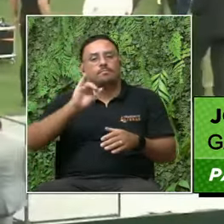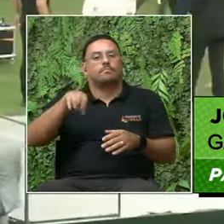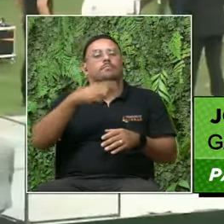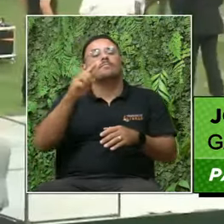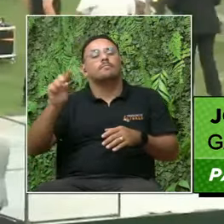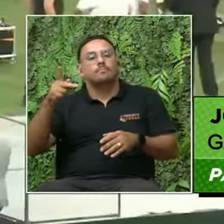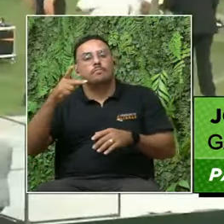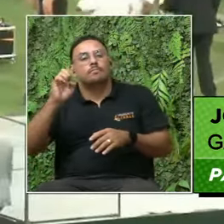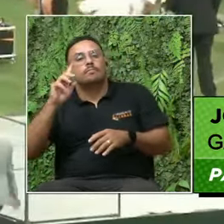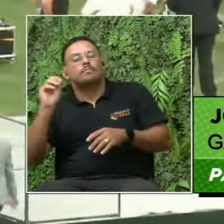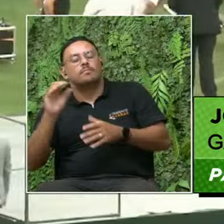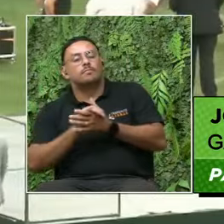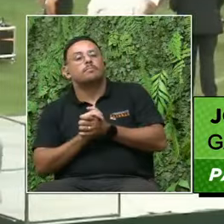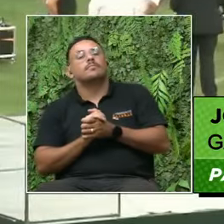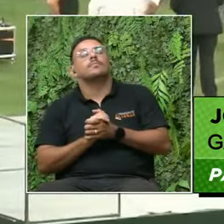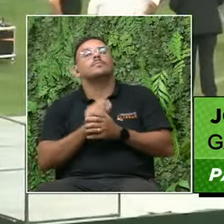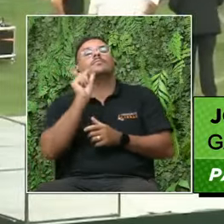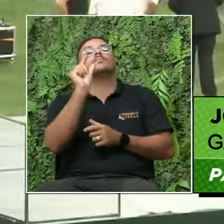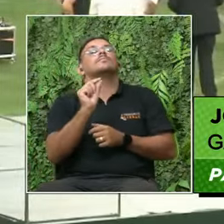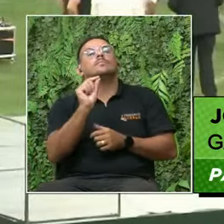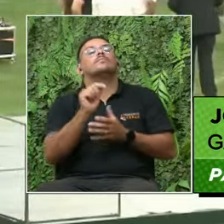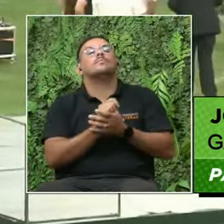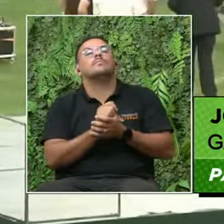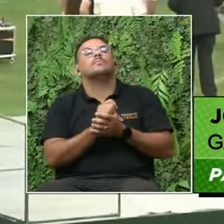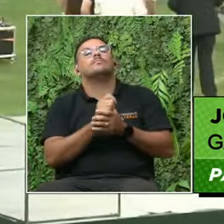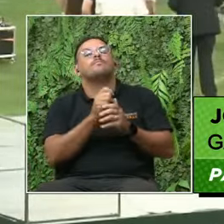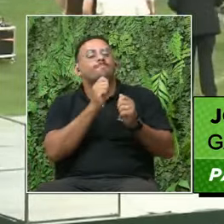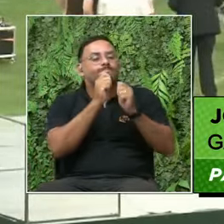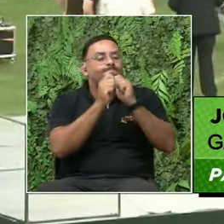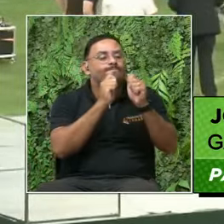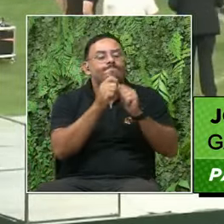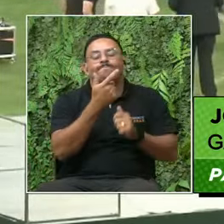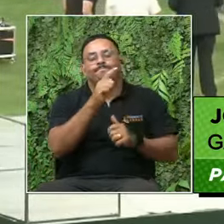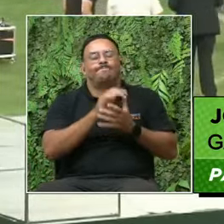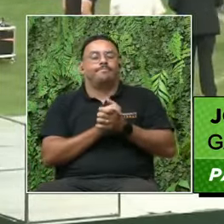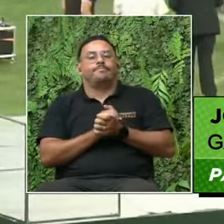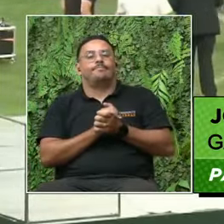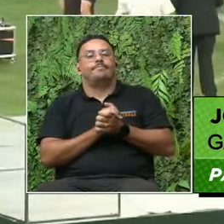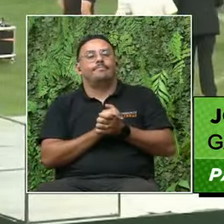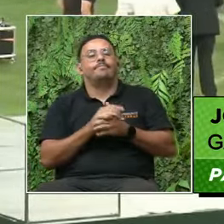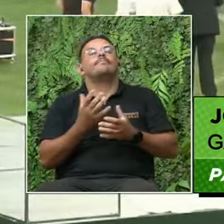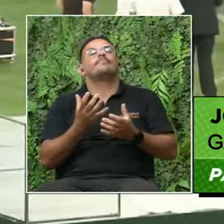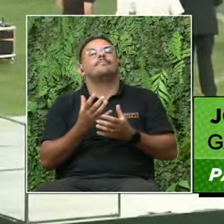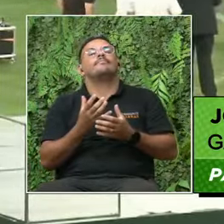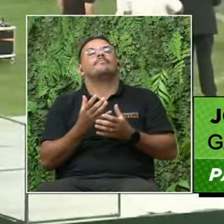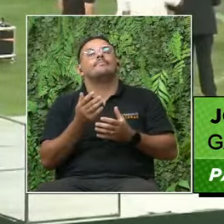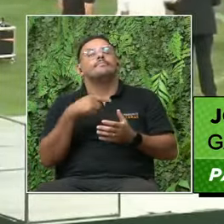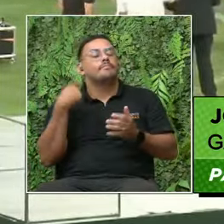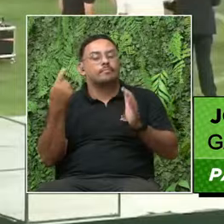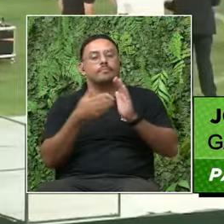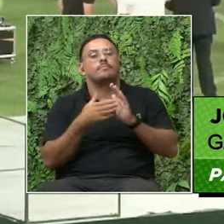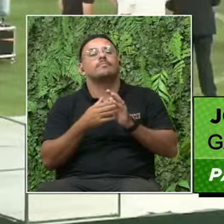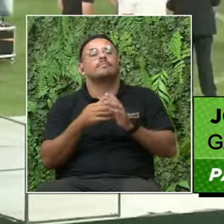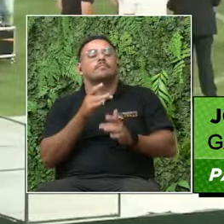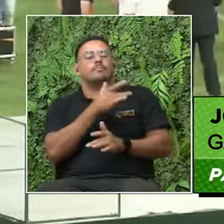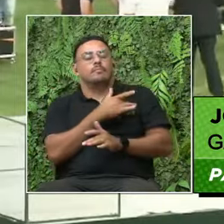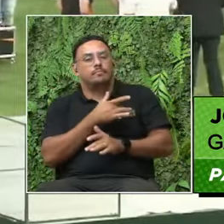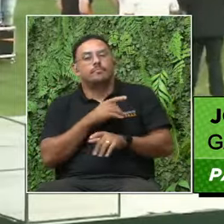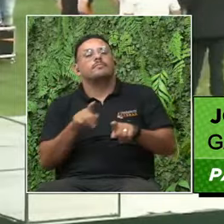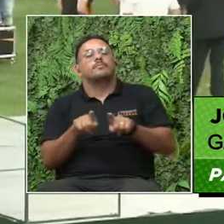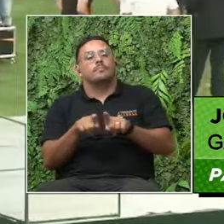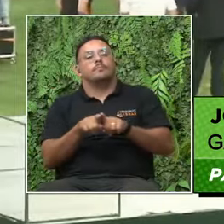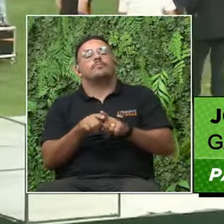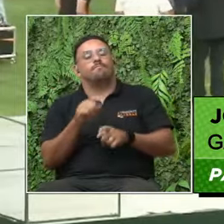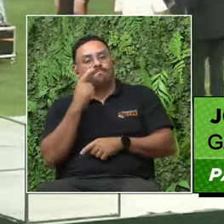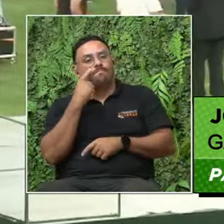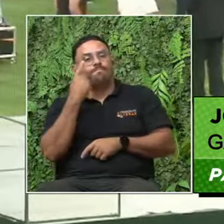Pedro aqui entrevistar el mas tem escada aqui não mas é isso FIP turma os cruzeir também